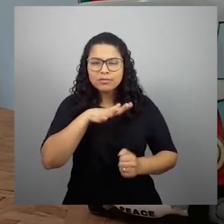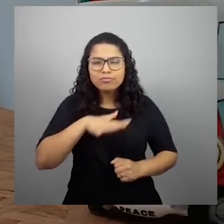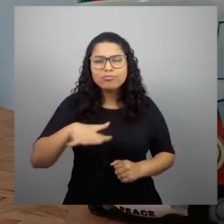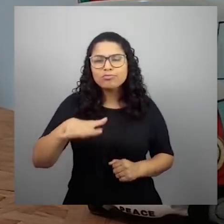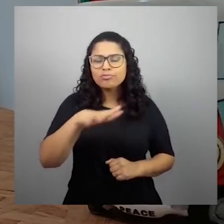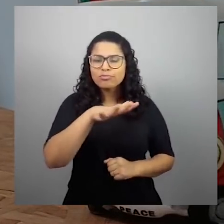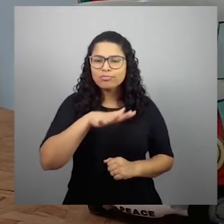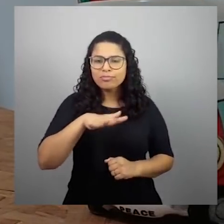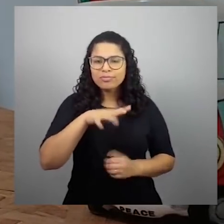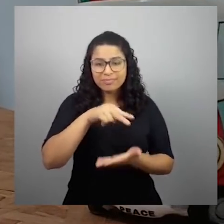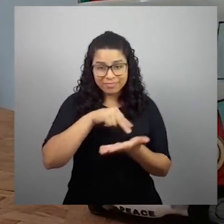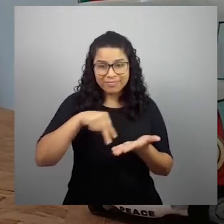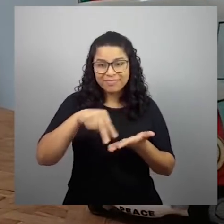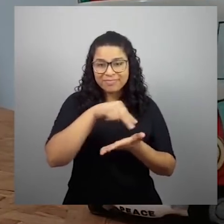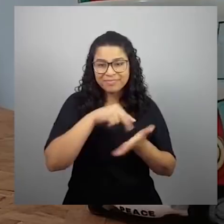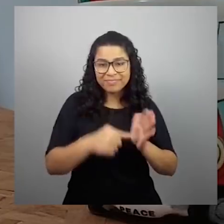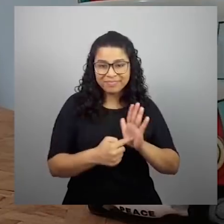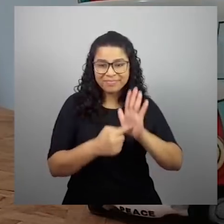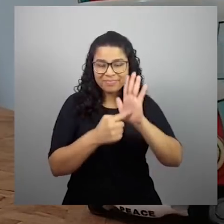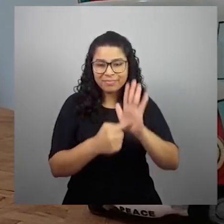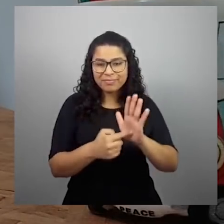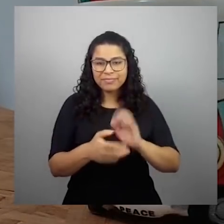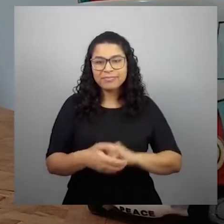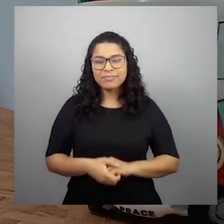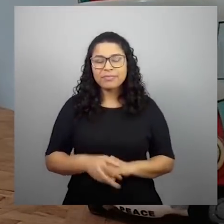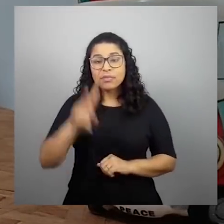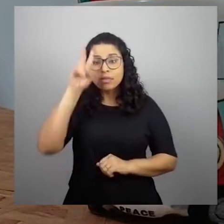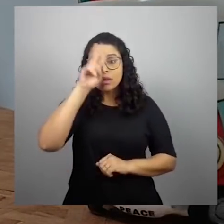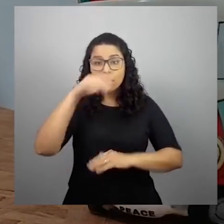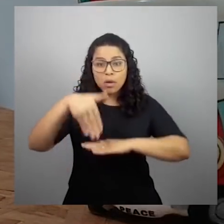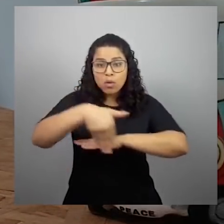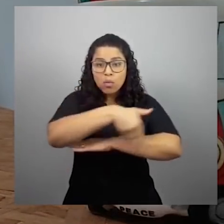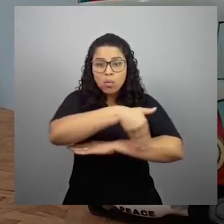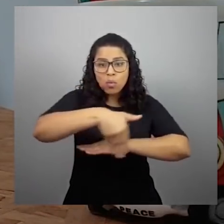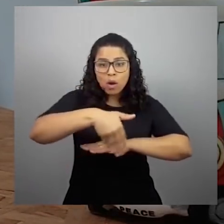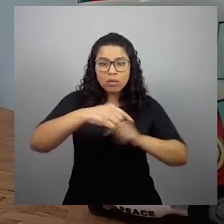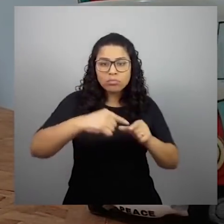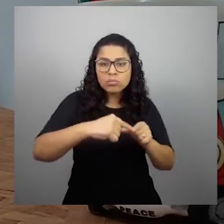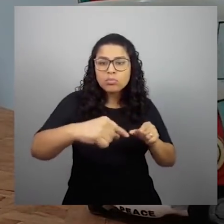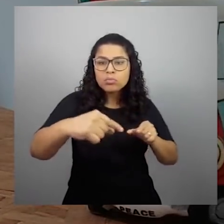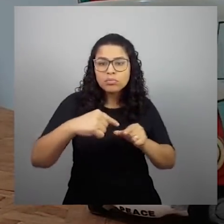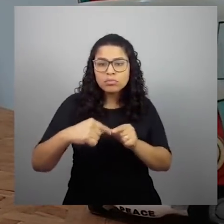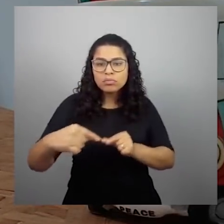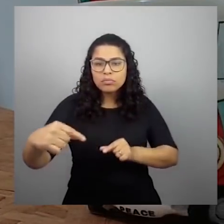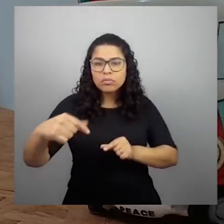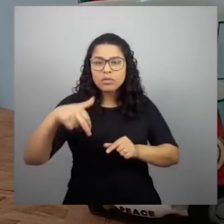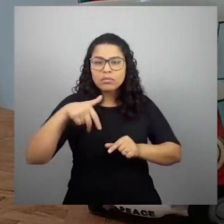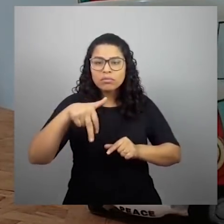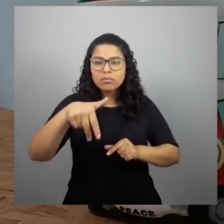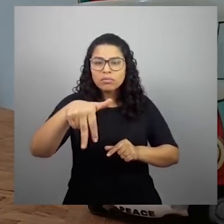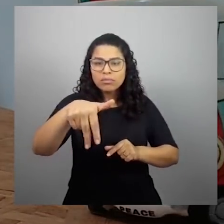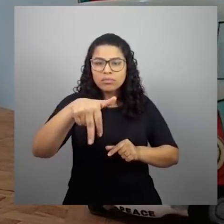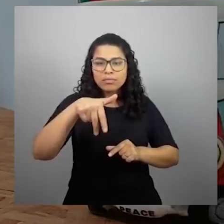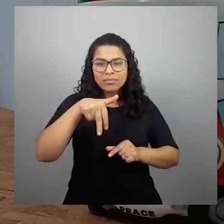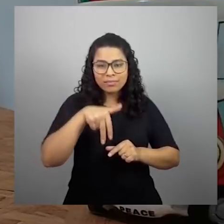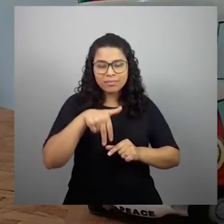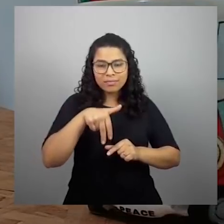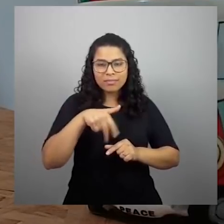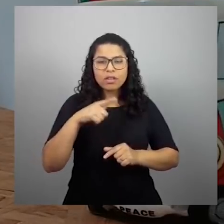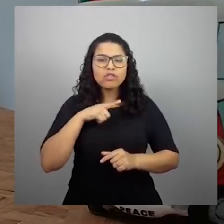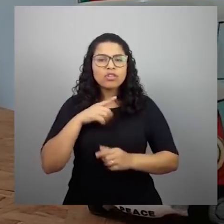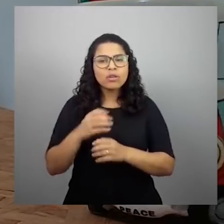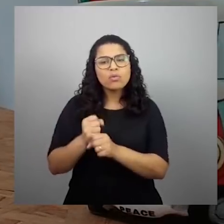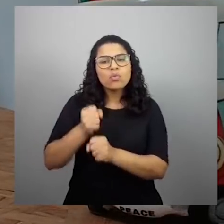da Caleidos, Companhia de Dança. Aquele vídeo que eles atravessavam a faixa de pedestre de diversas maneiras, tinha